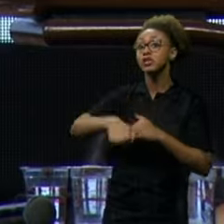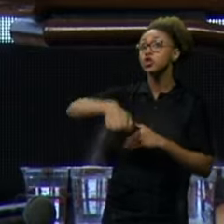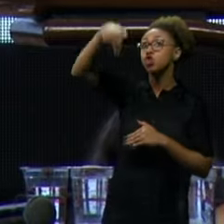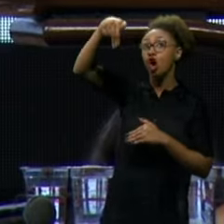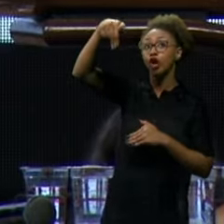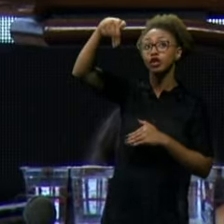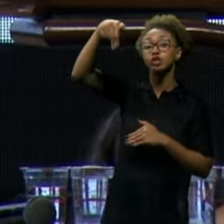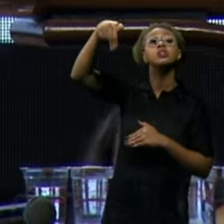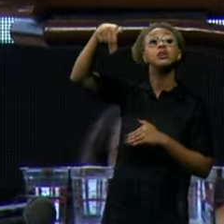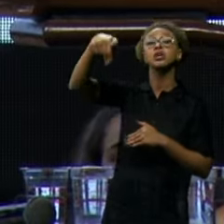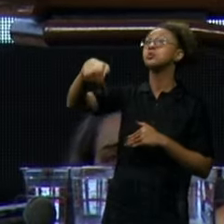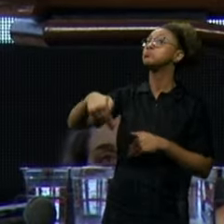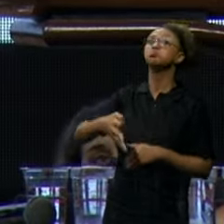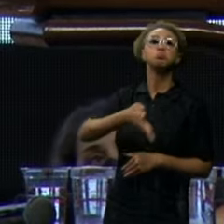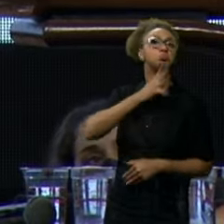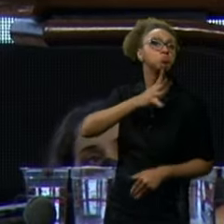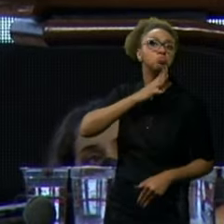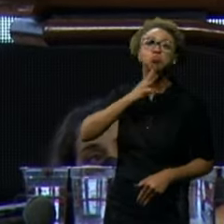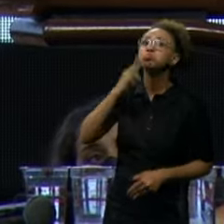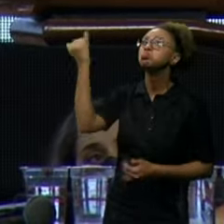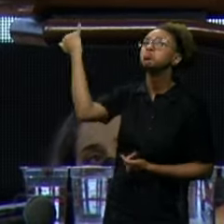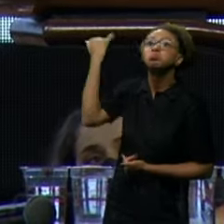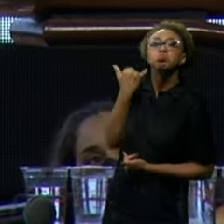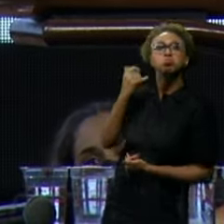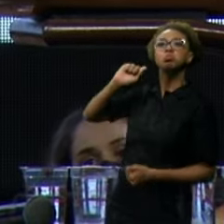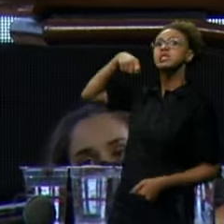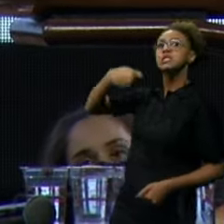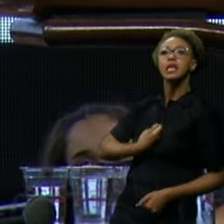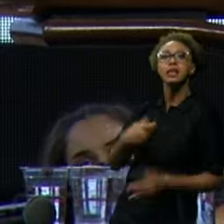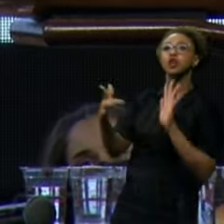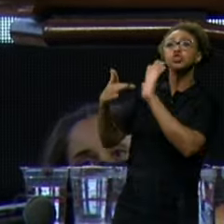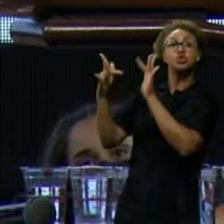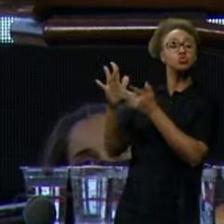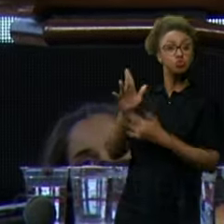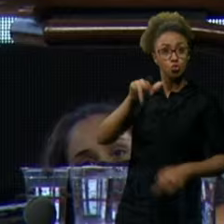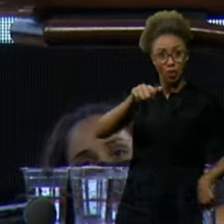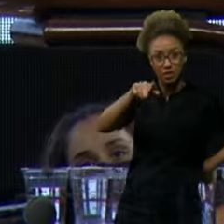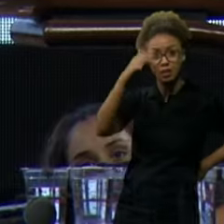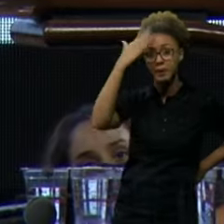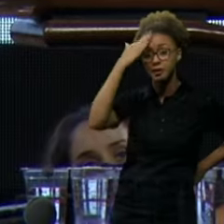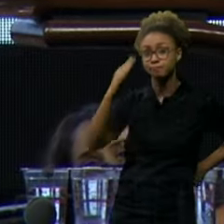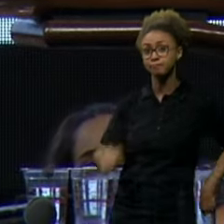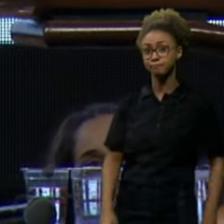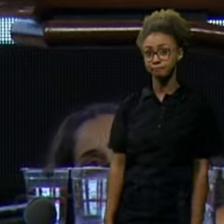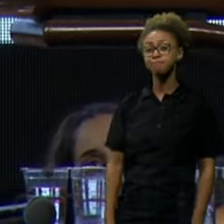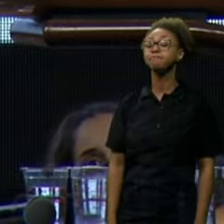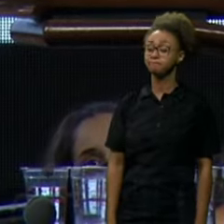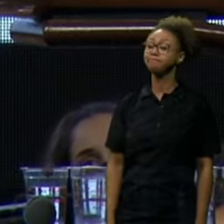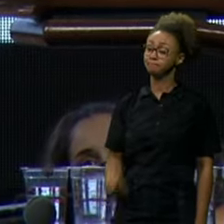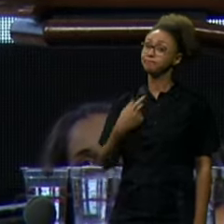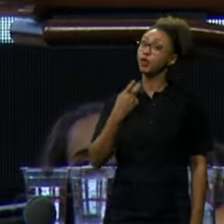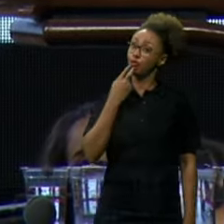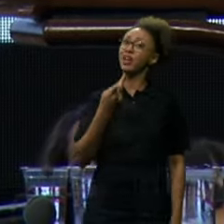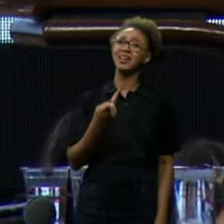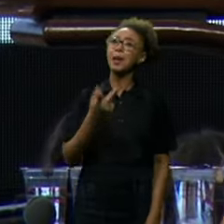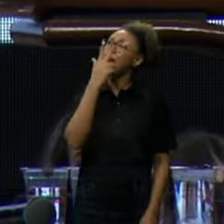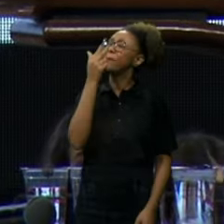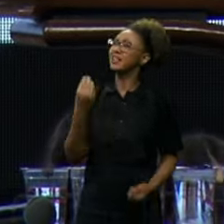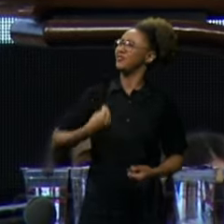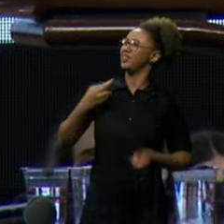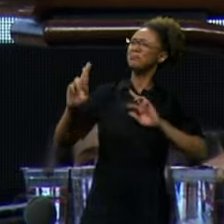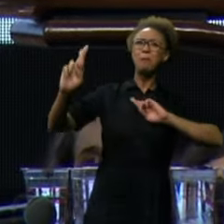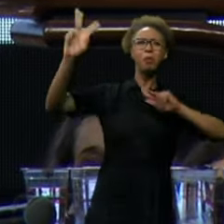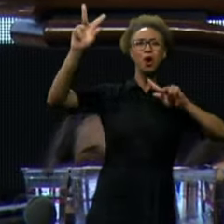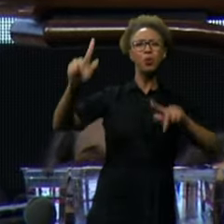extremo norte do nosso país já ouviram ninguém mencionar o nome Jesus Como eu disse é uma realidade tão distante